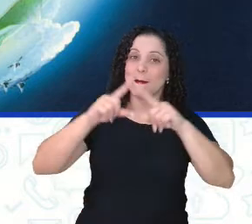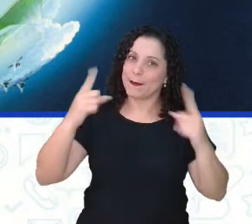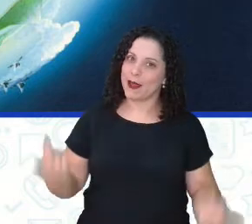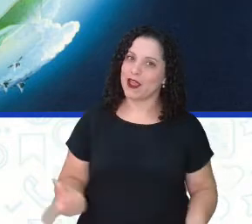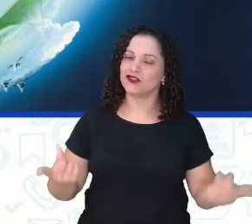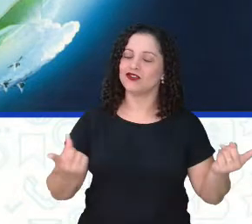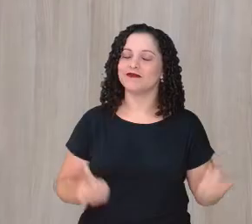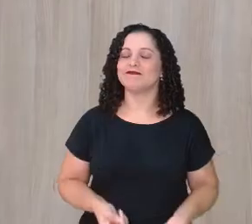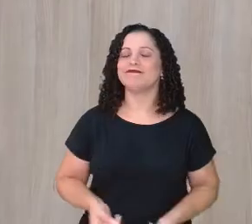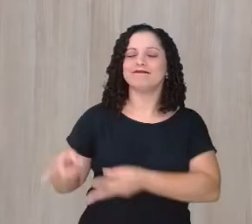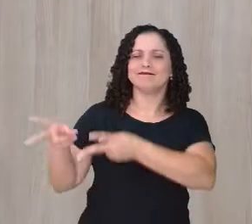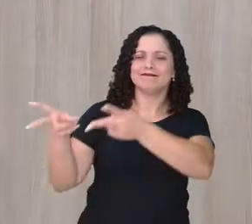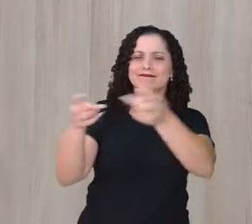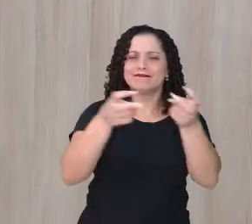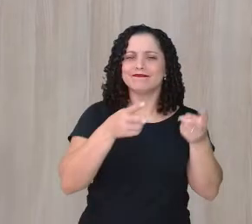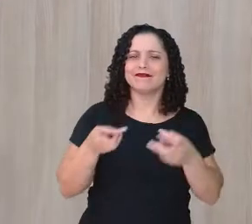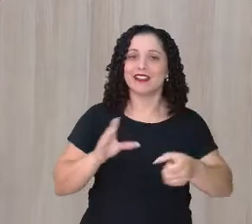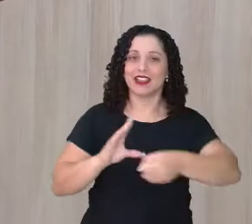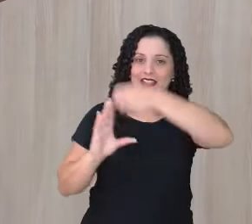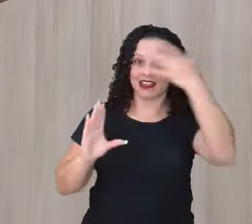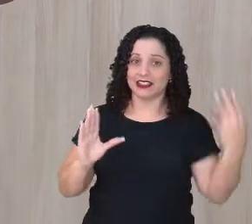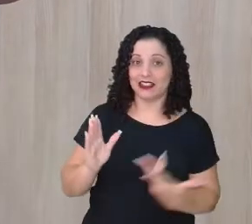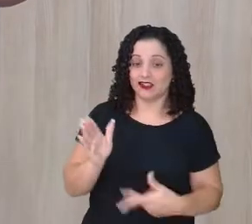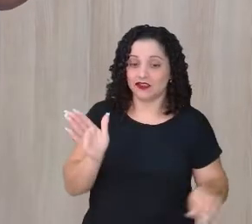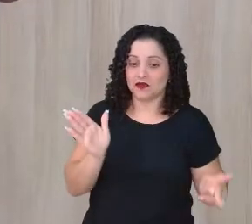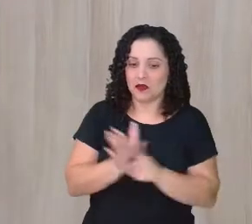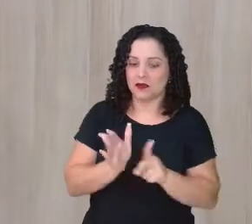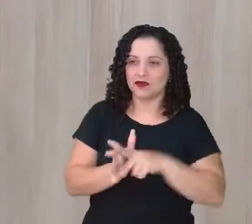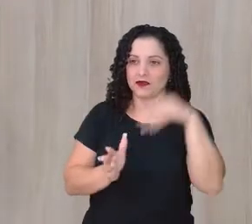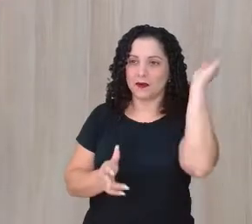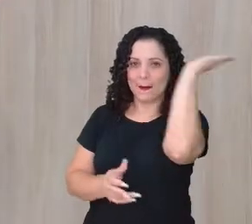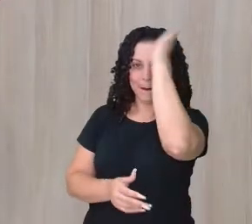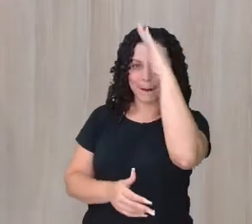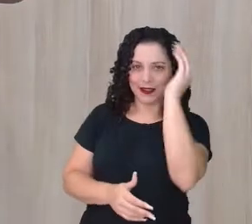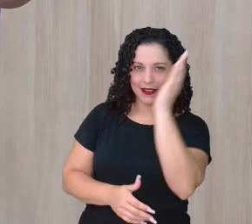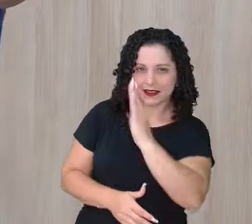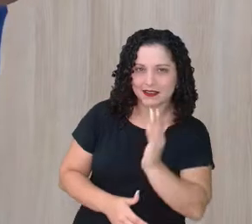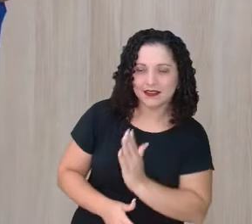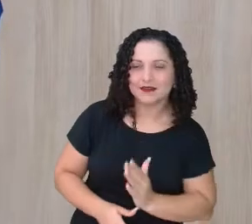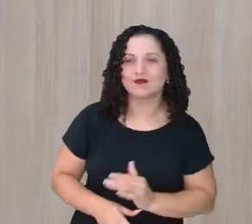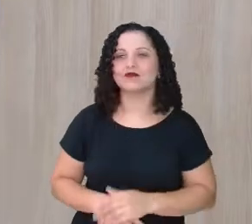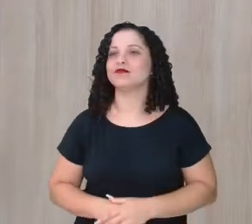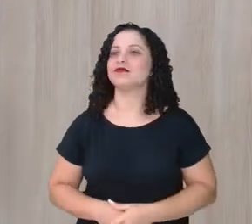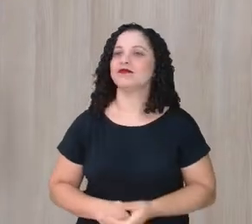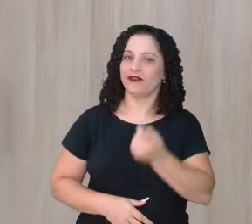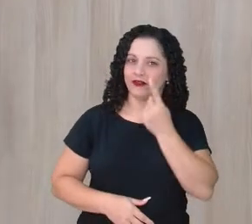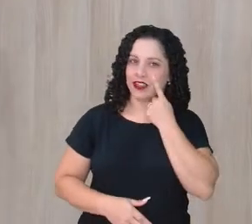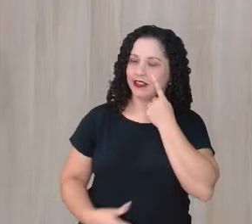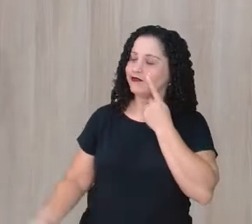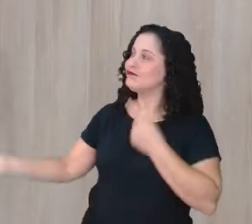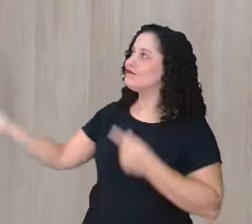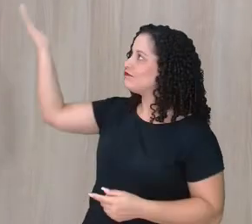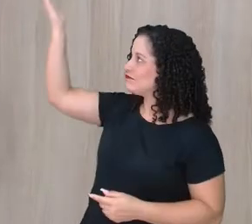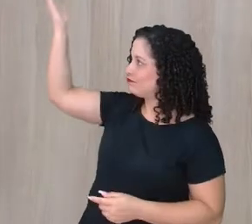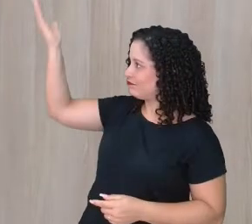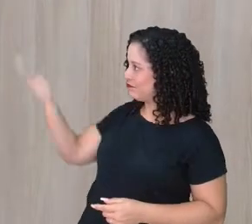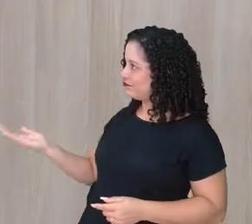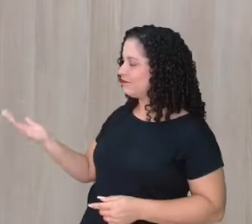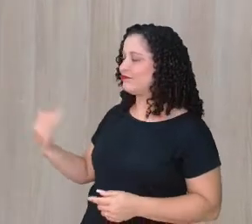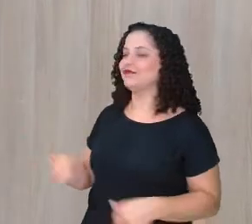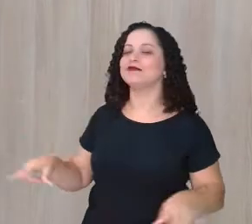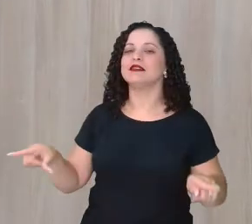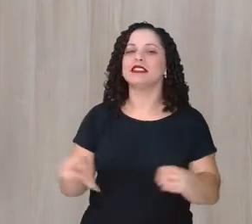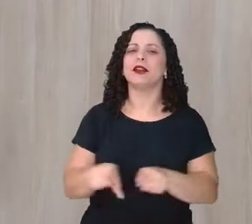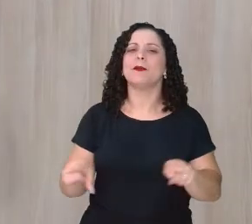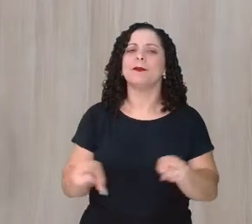perceber as características do nosso ecossistema. Então, aí nós temos, ó, os ecossistemas, eles também podem